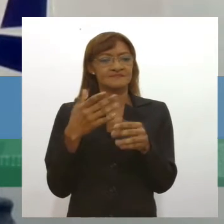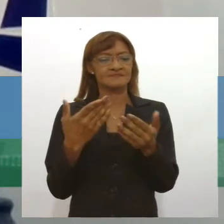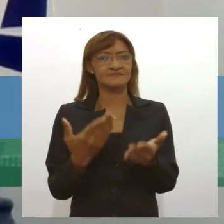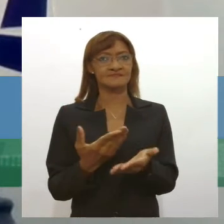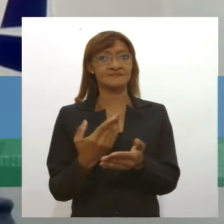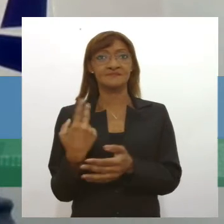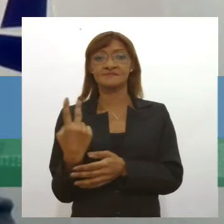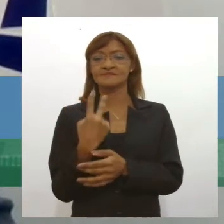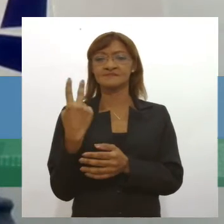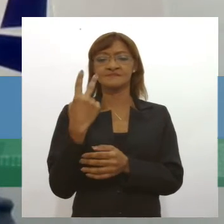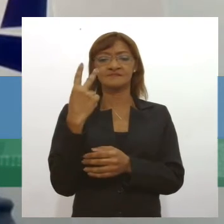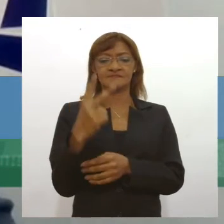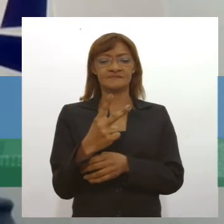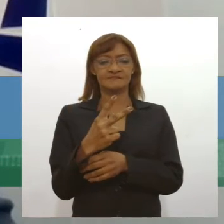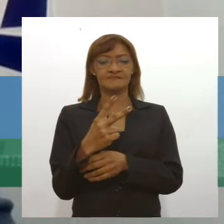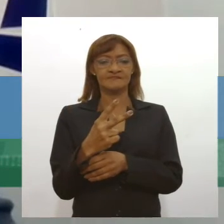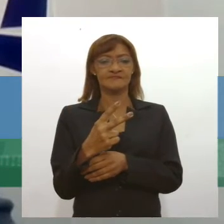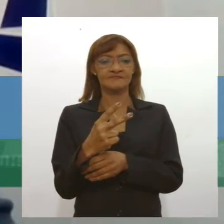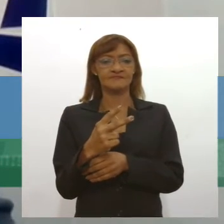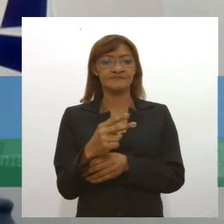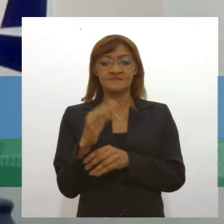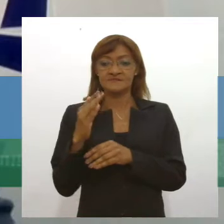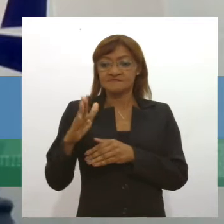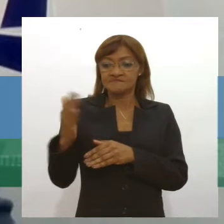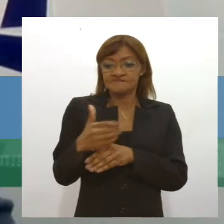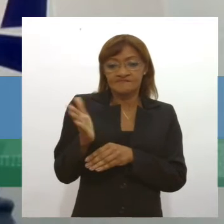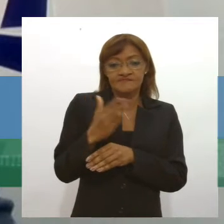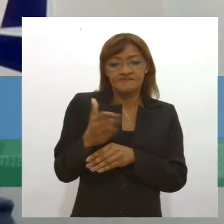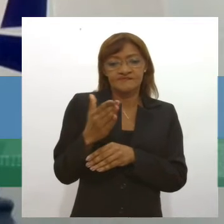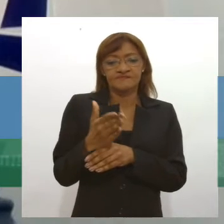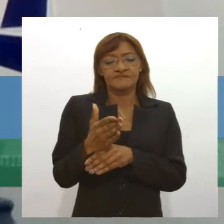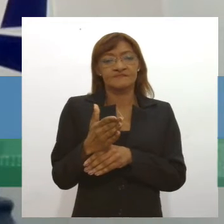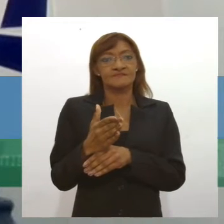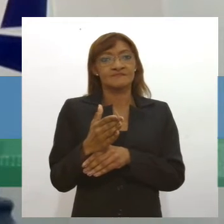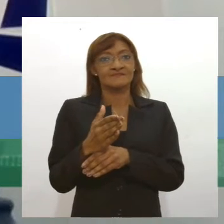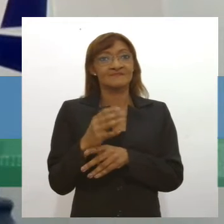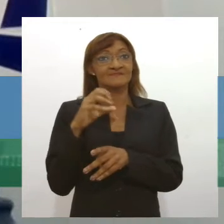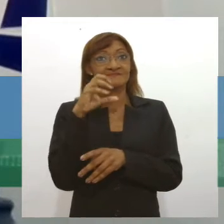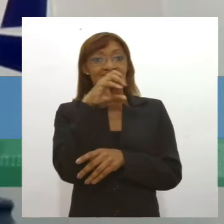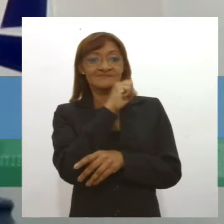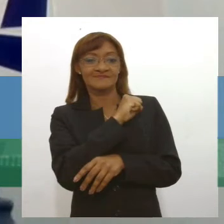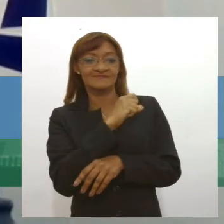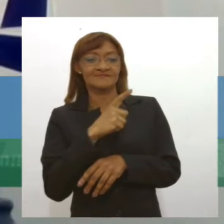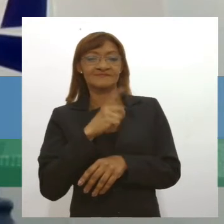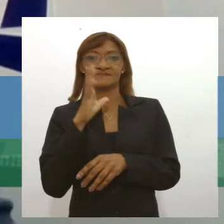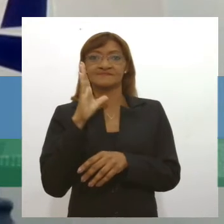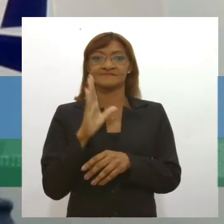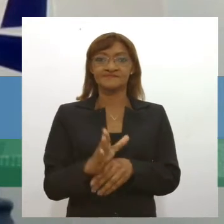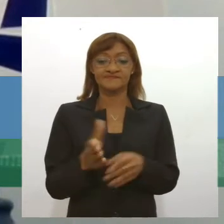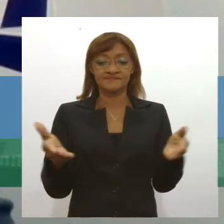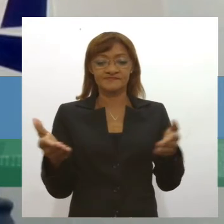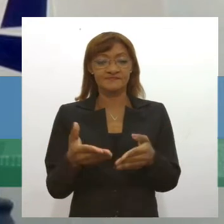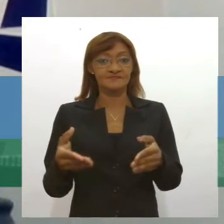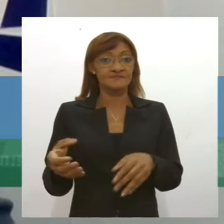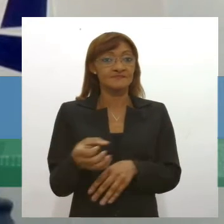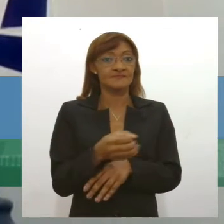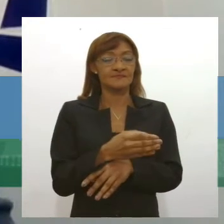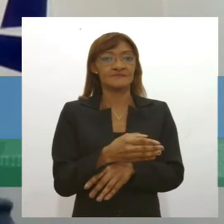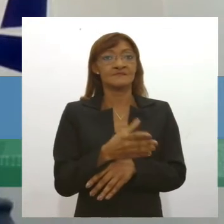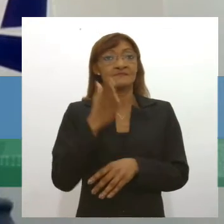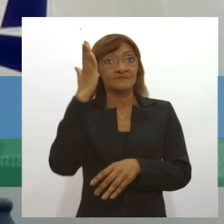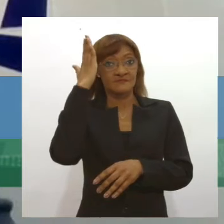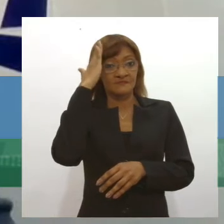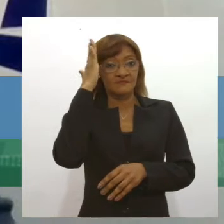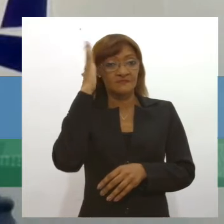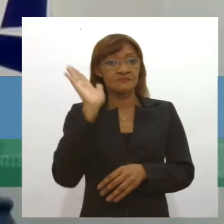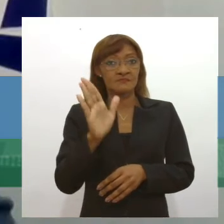reconhecimento, a velocidade que esse marco legal ele foi desenvolvido, né, ele foi pleiteado. A gente entende que a